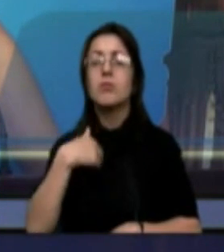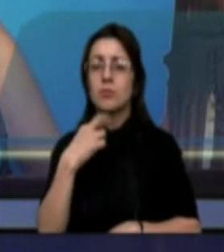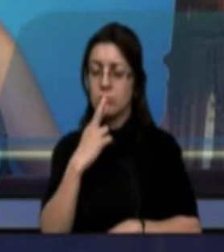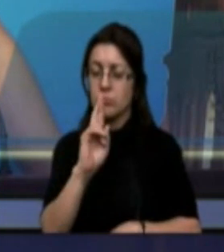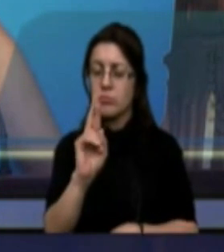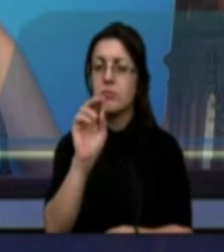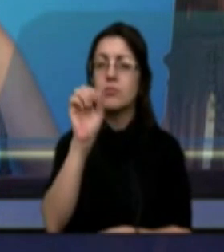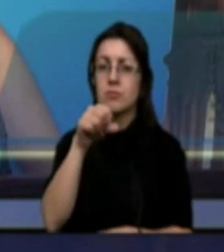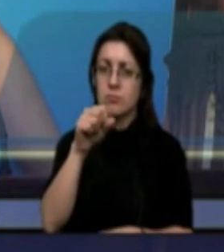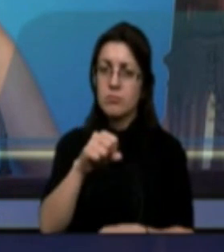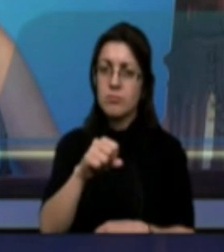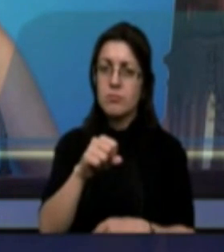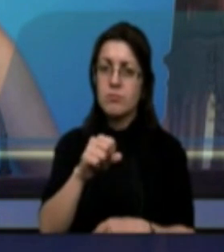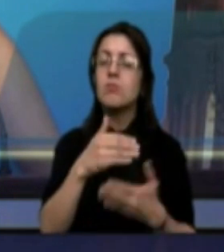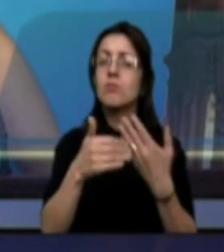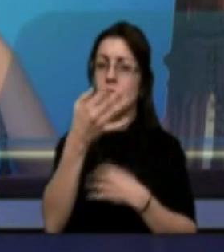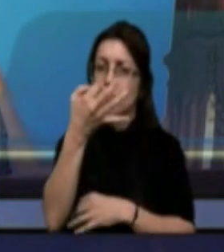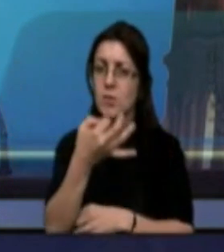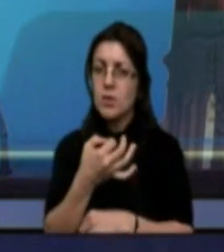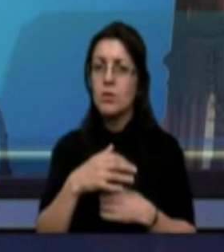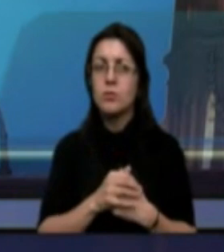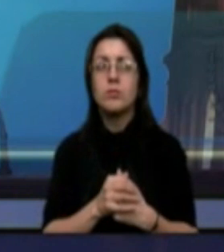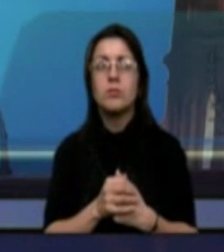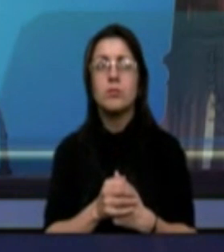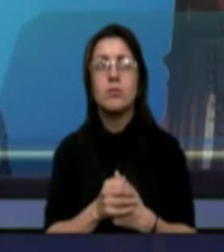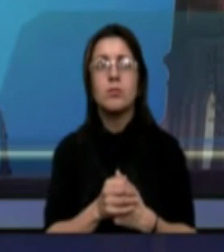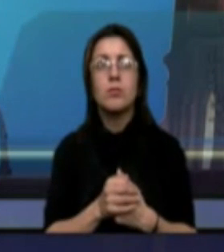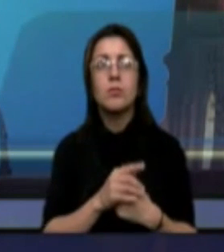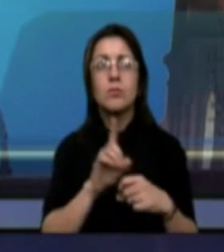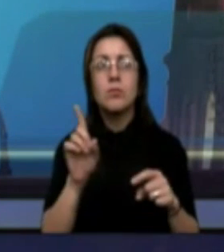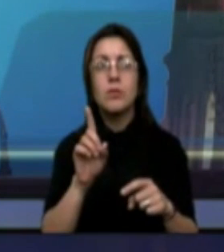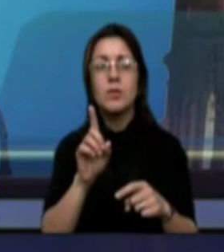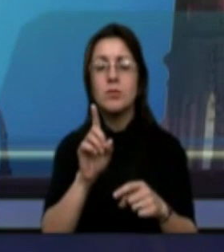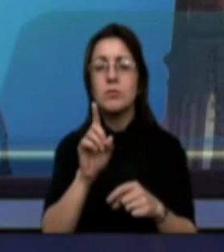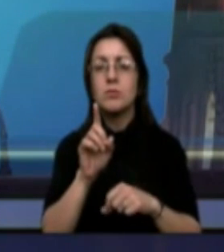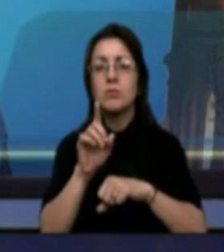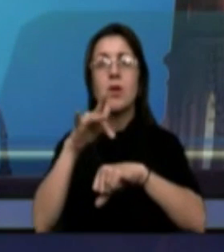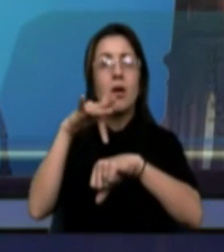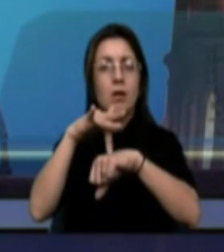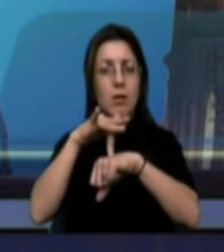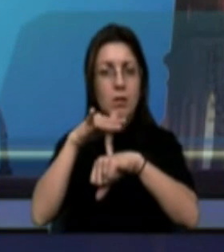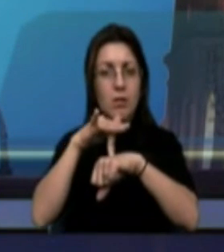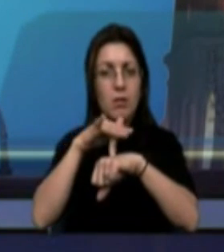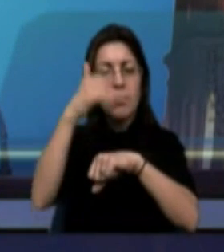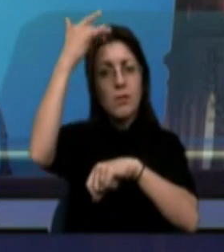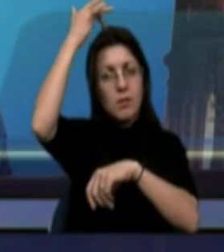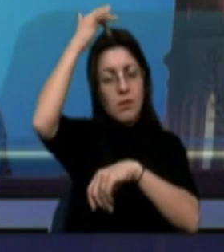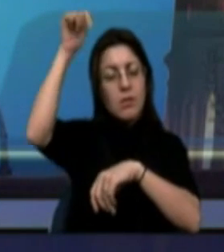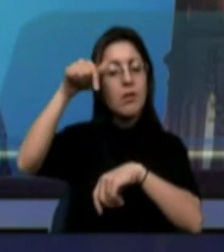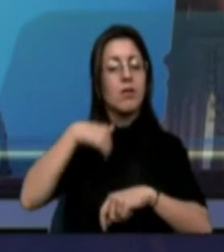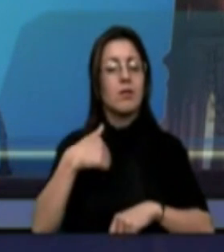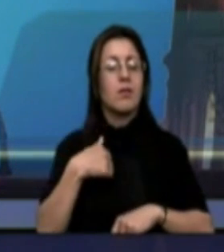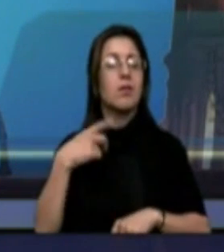irei responder o senhor com toda certeza. Só que isso é um absurdo, viu? Eu aqui na condição